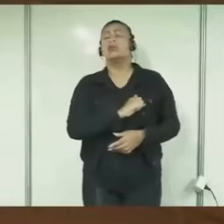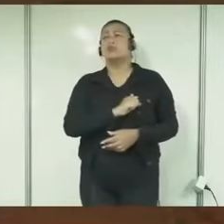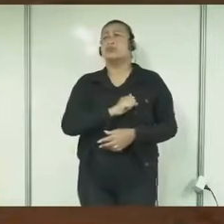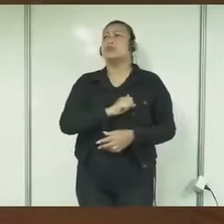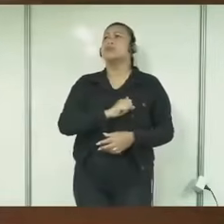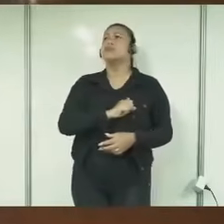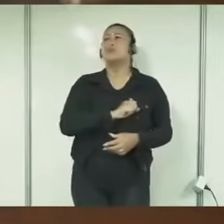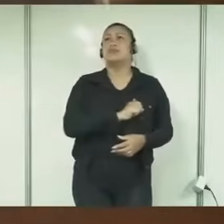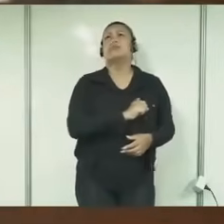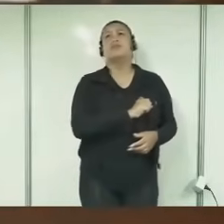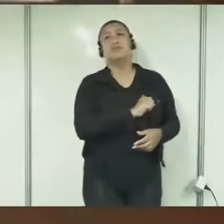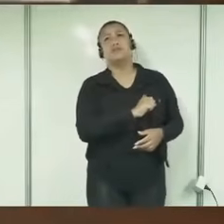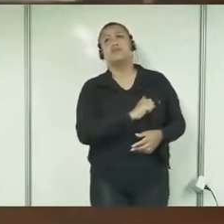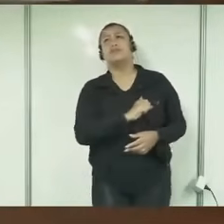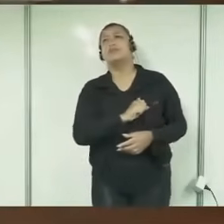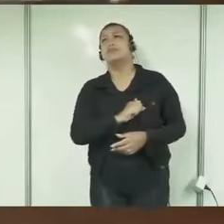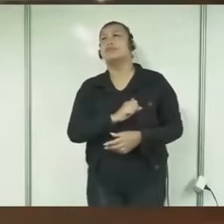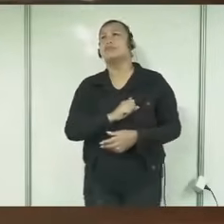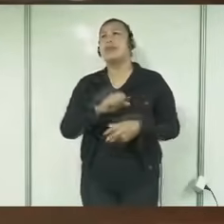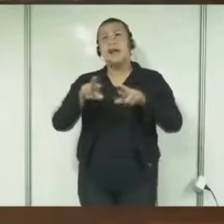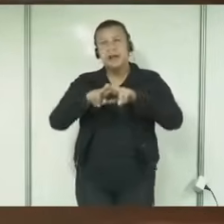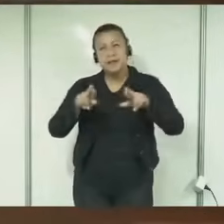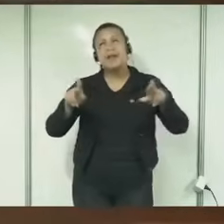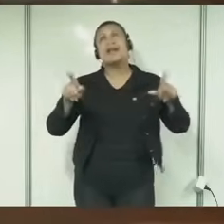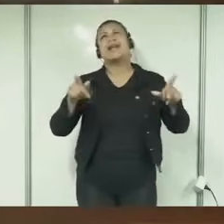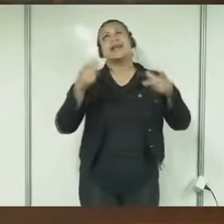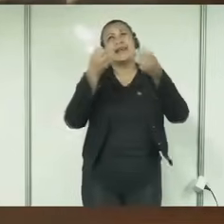ter outro sabor.